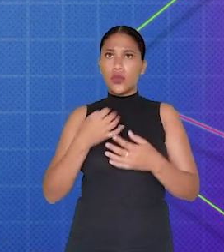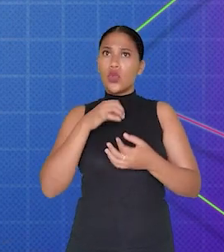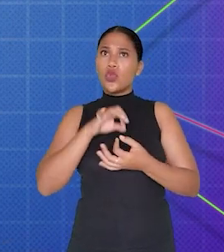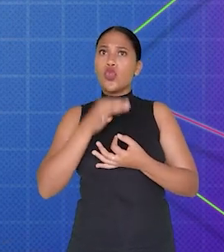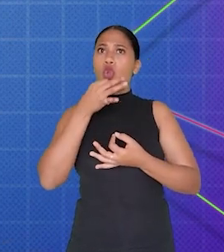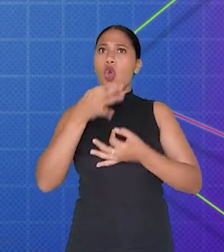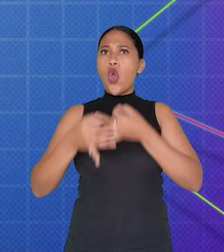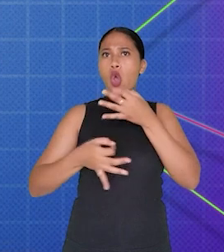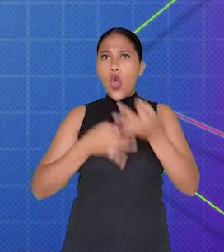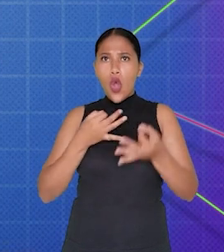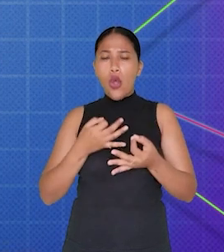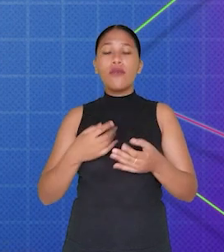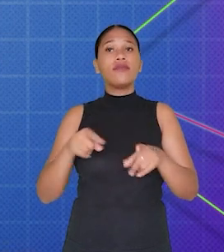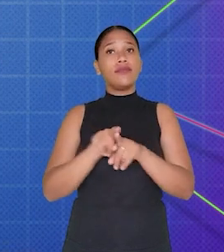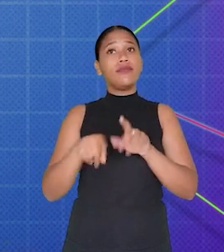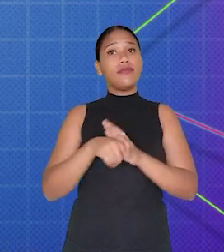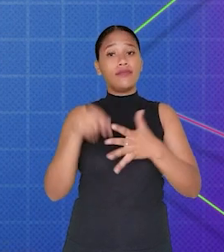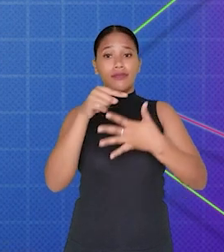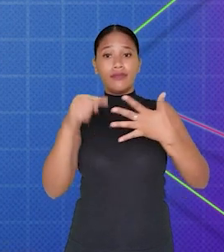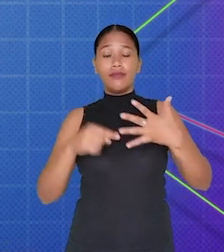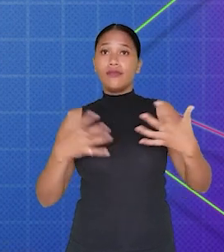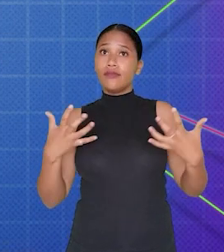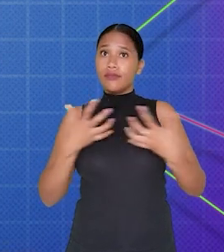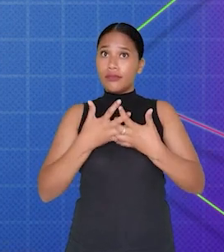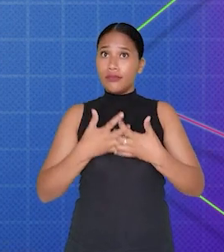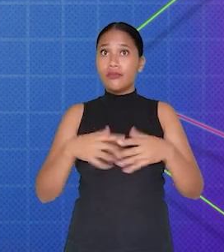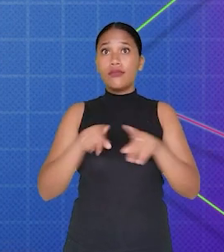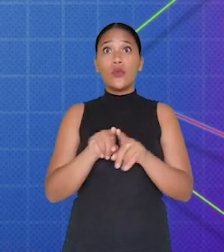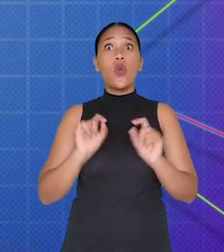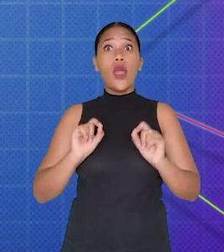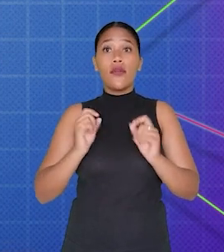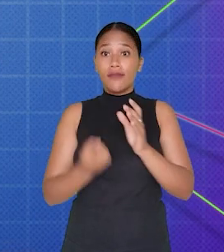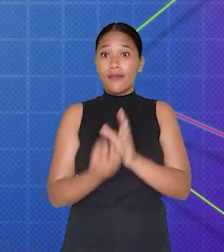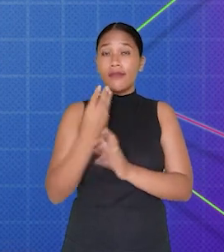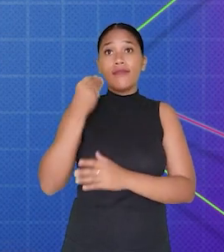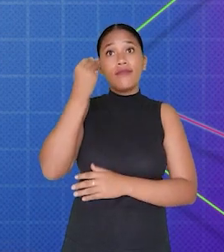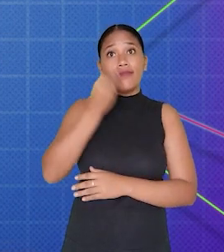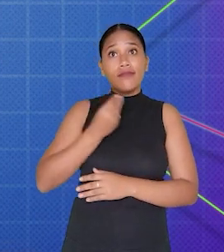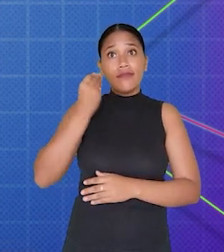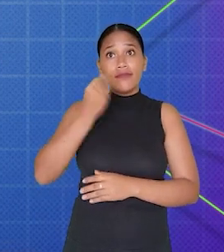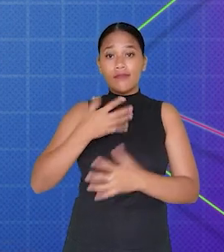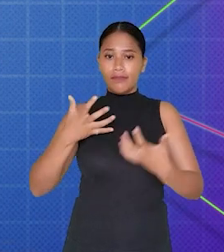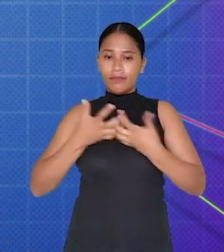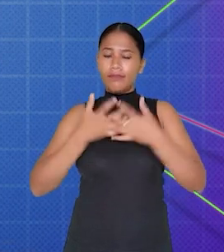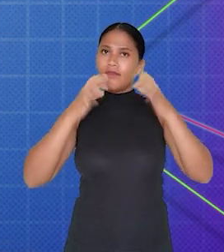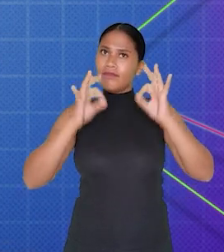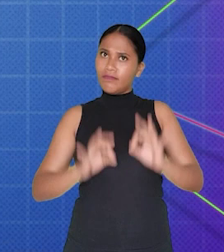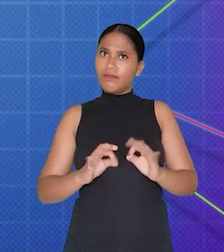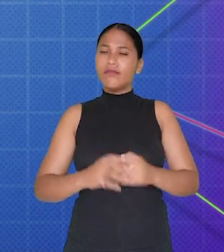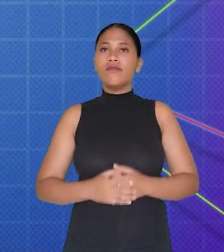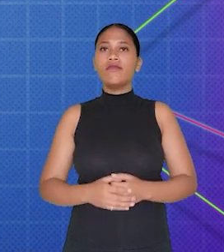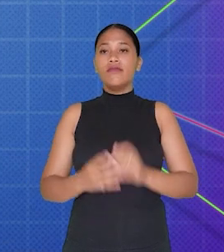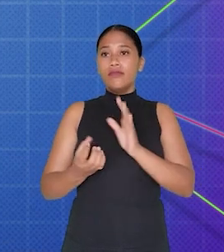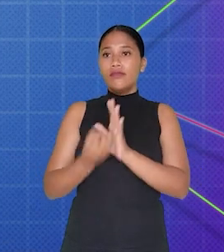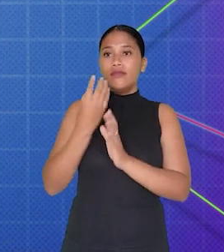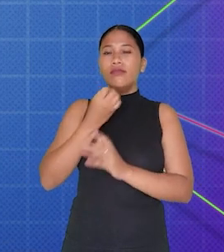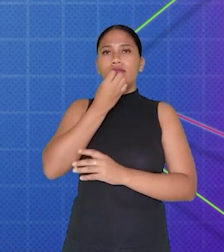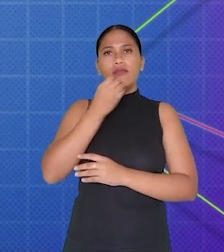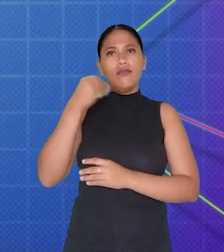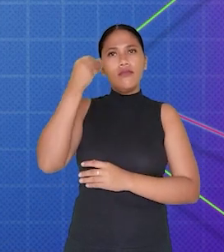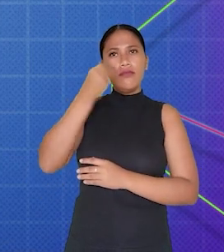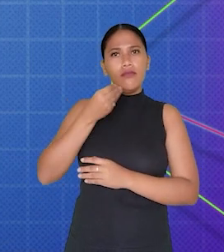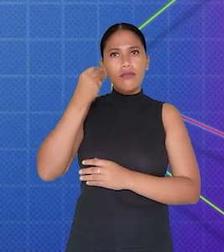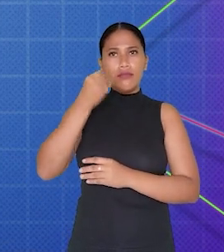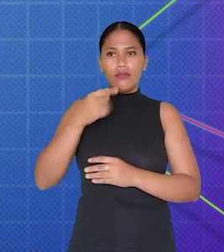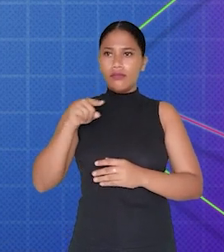sonoros. Todos esses elementos devem ser pensados de forma integrada a fim de criar uma experiência coesa e envolvente para o jogador. A criação